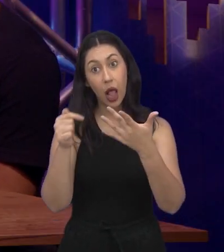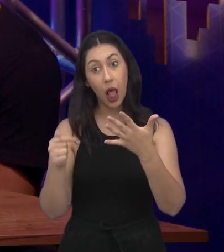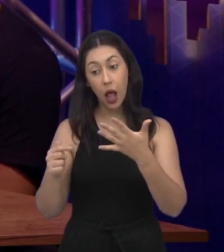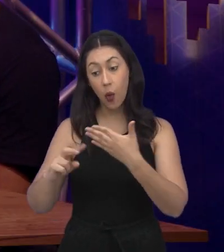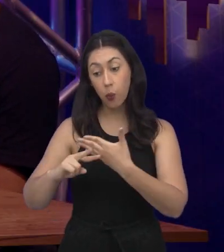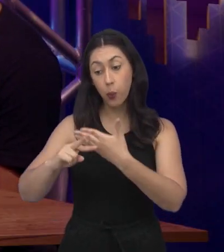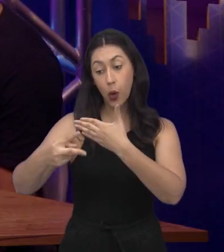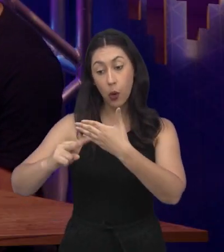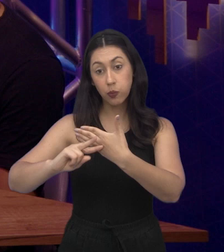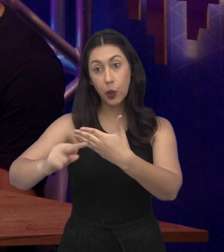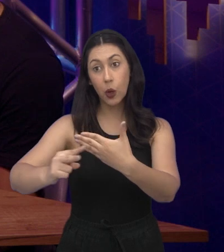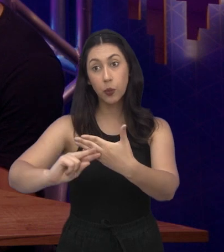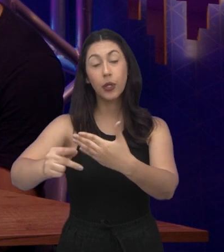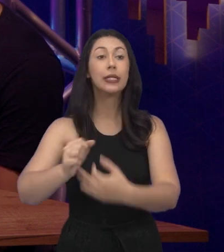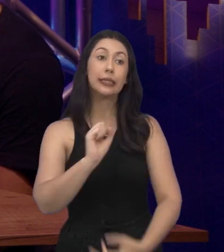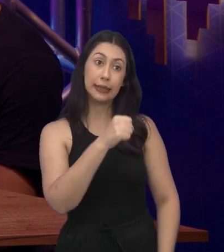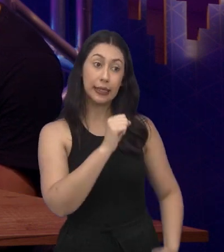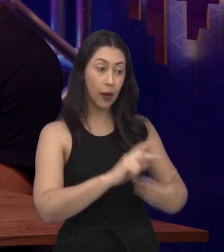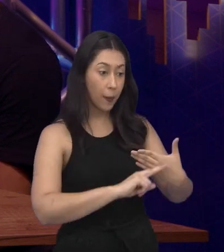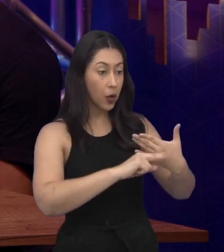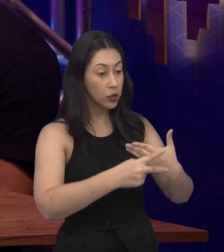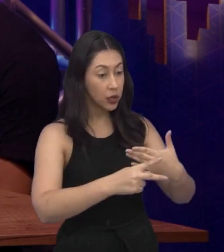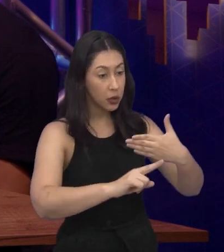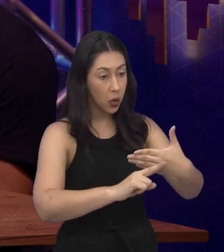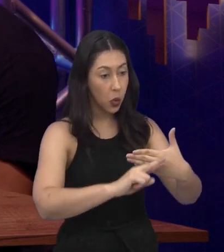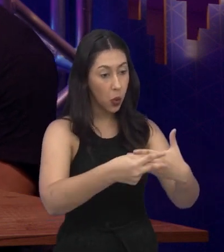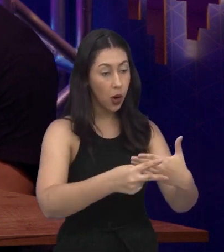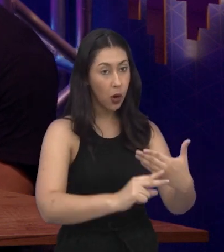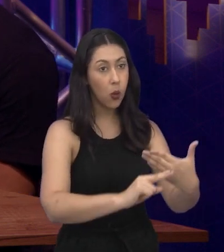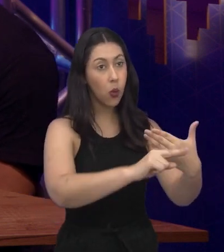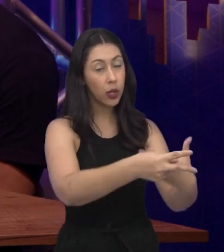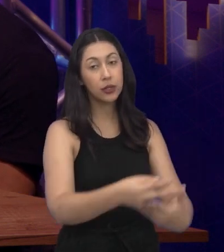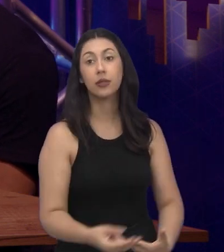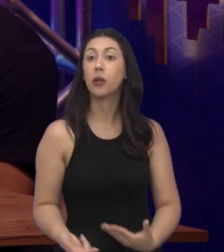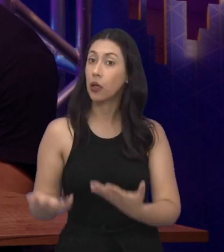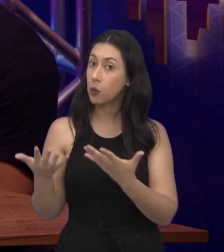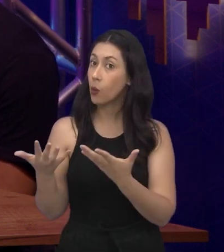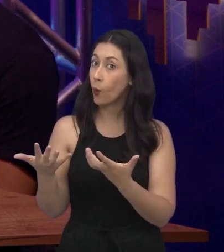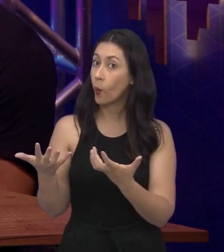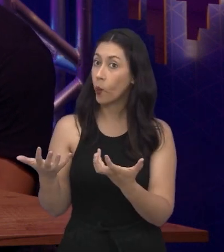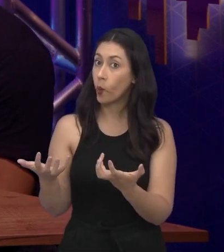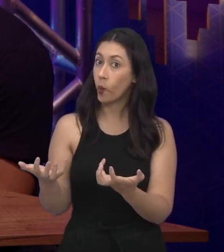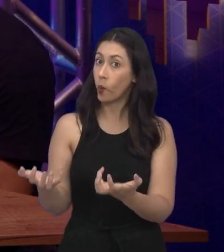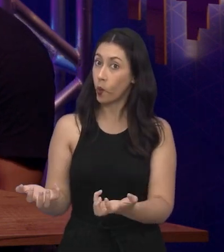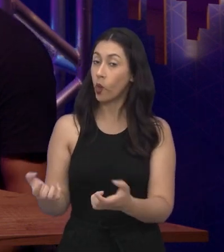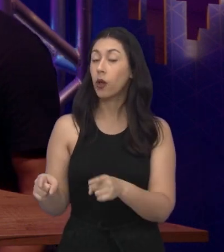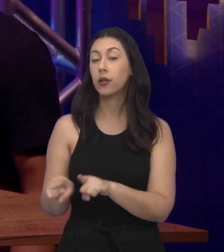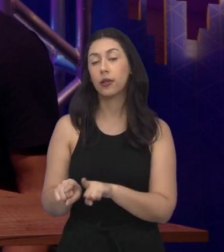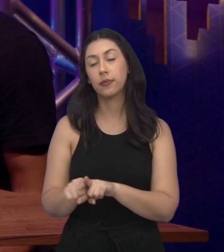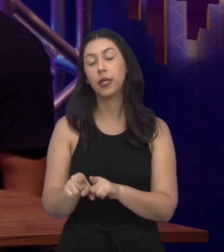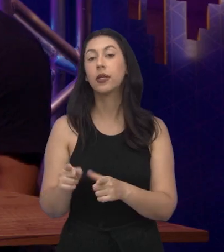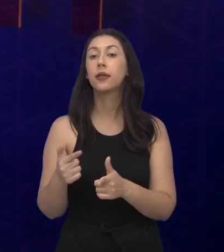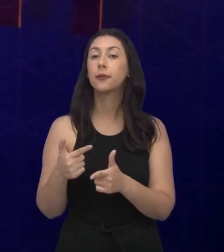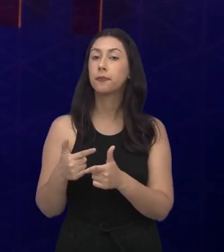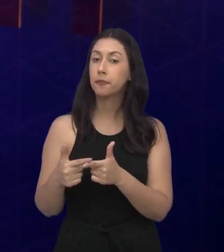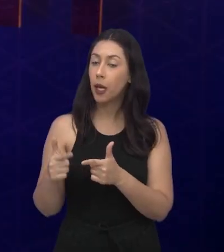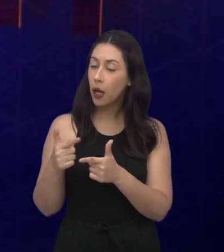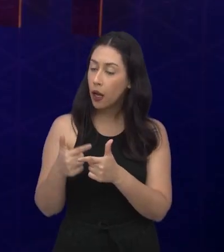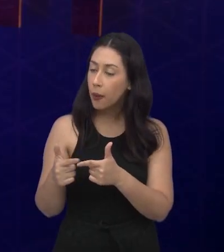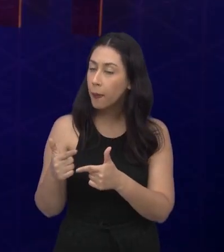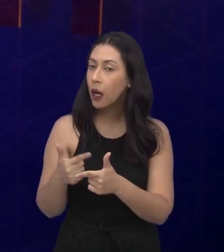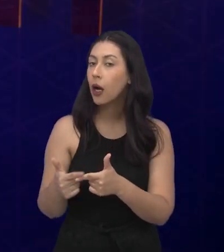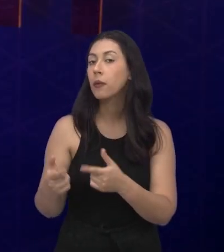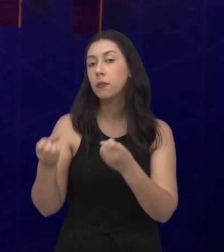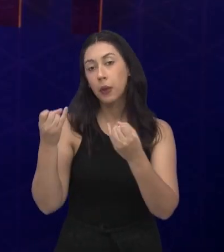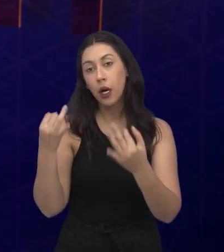um dominozinho, né, Vicky? Uma coisa vai puxando a outra muita seca, teve os problemas que a gente